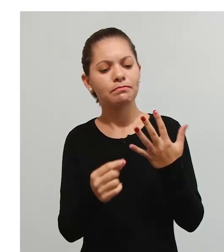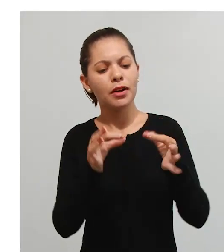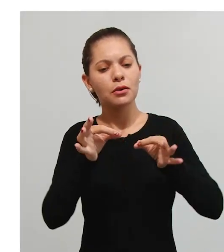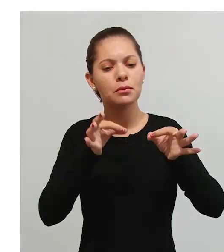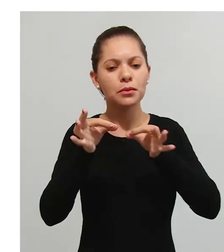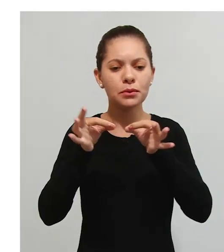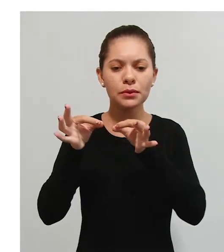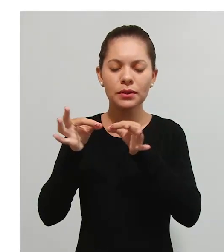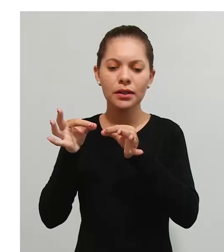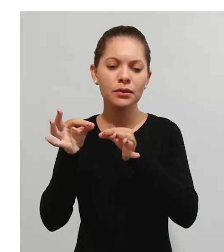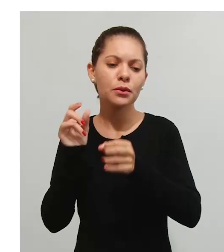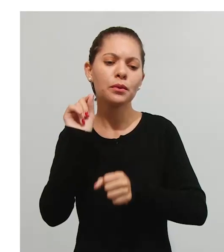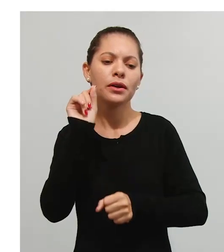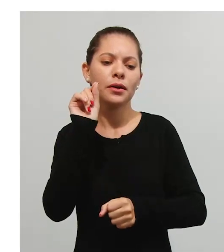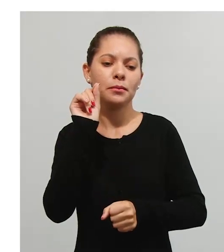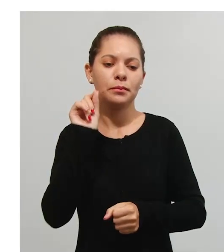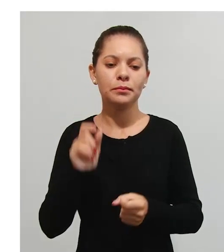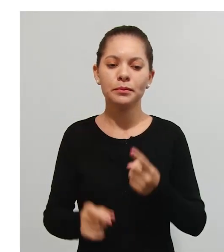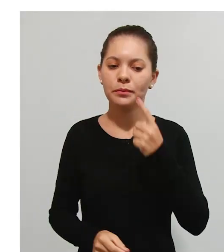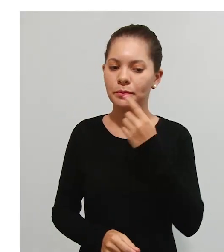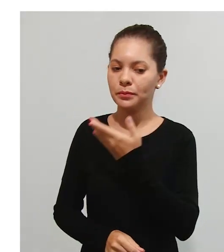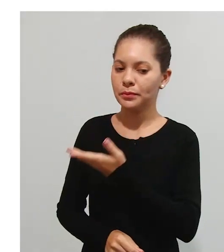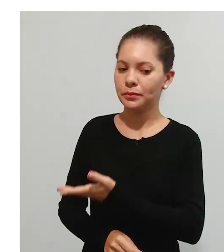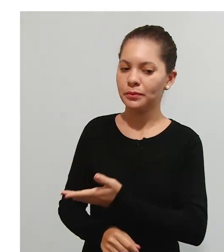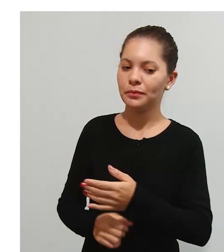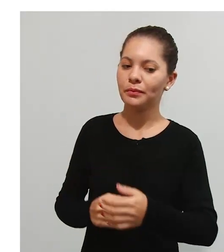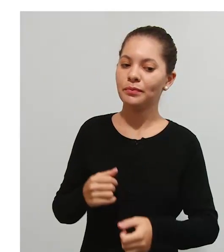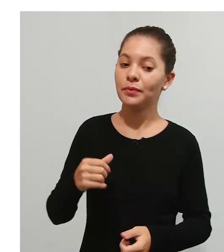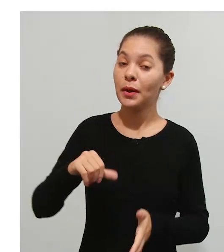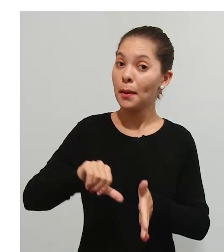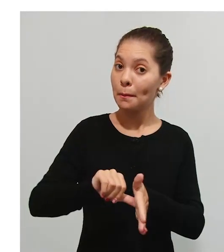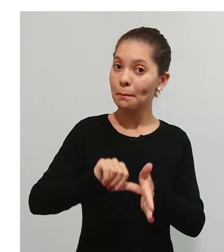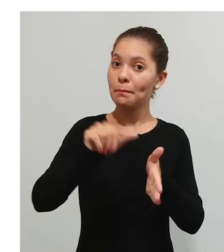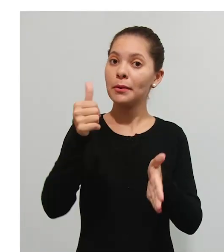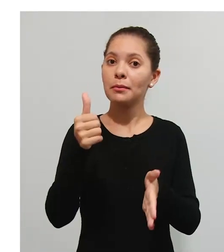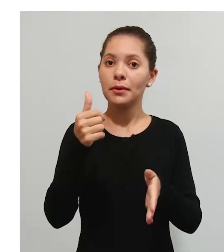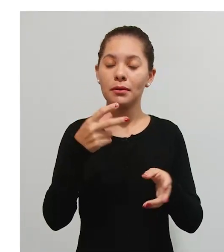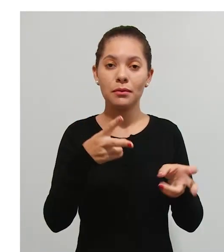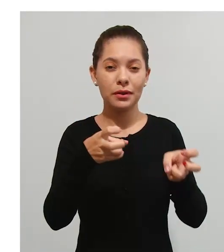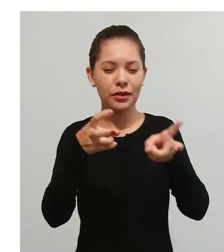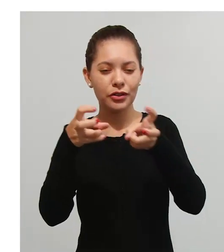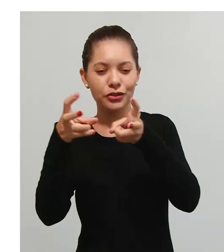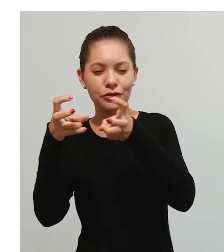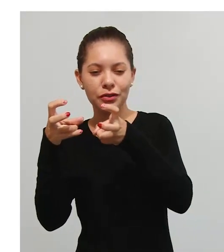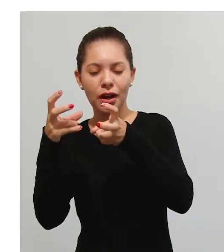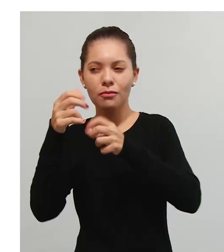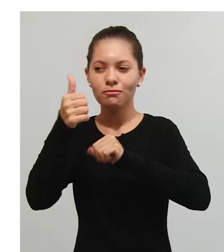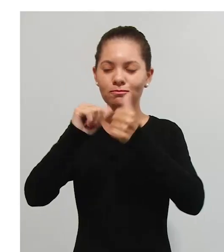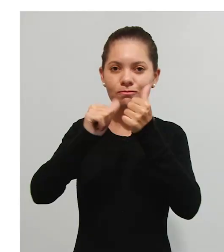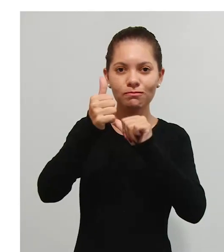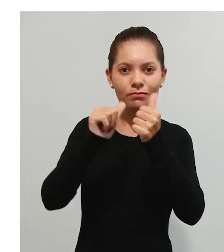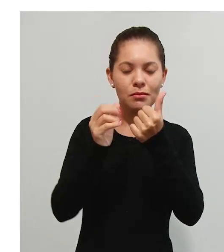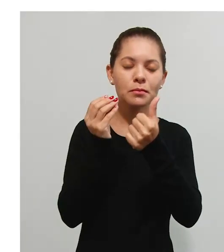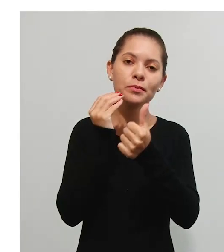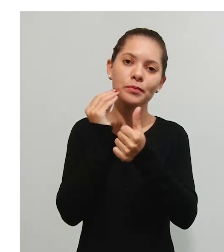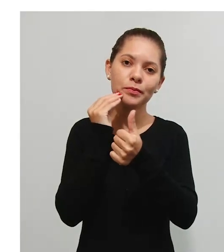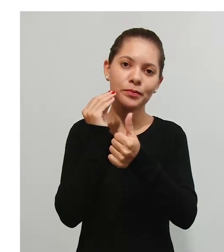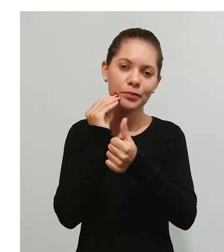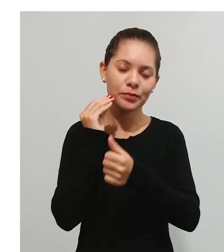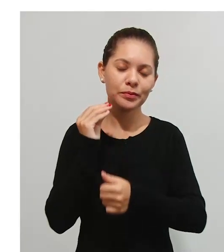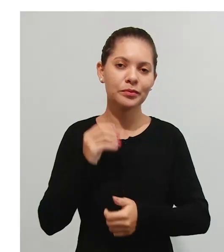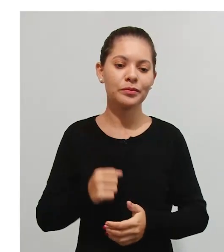empreendedor, segundo Dornelas, consistem em, primeiro de tudo, identificar e avaliar